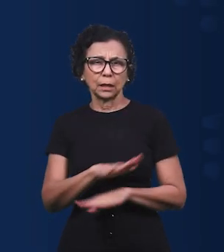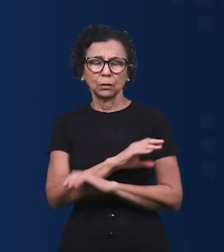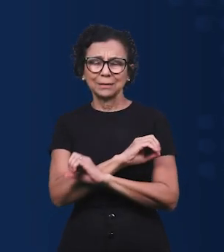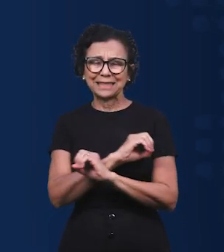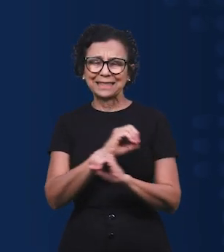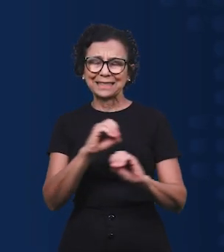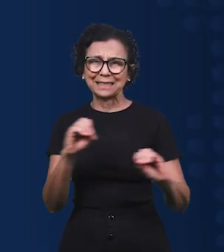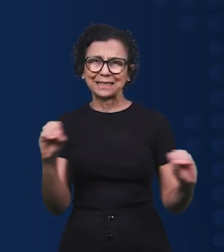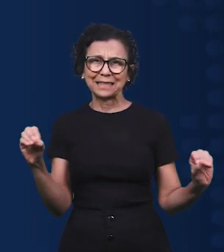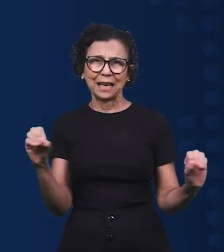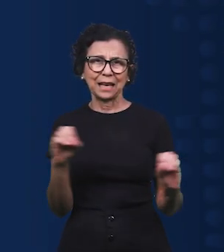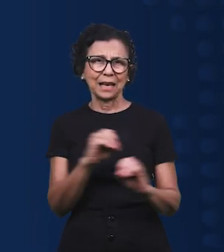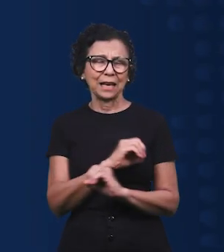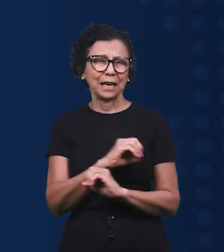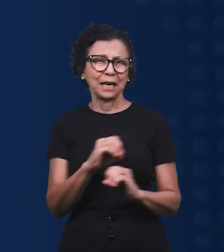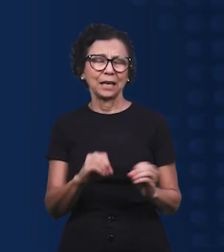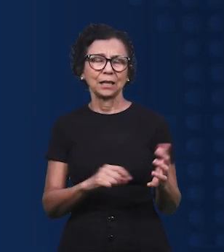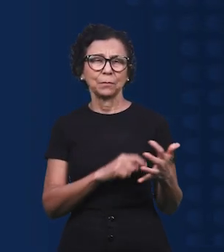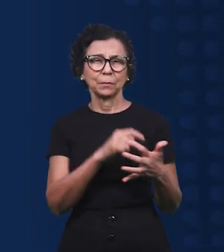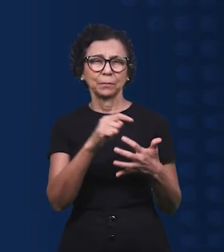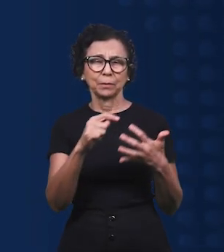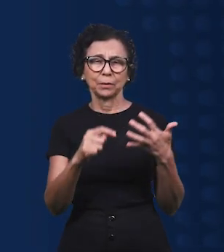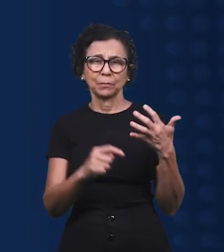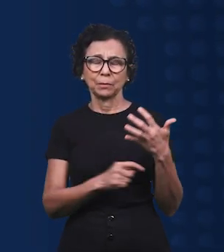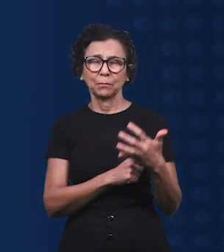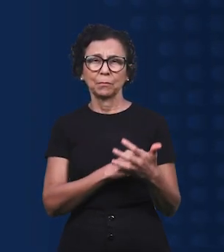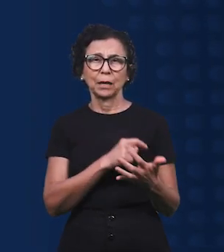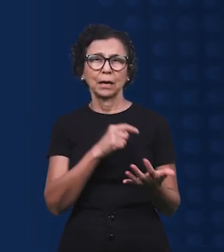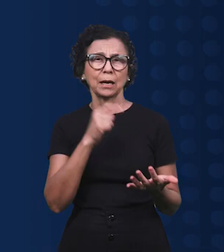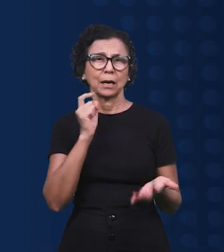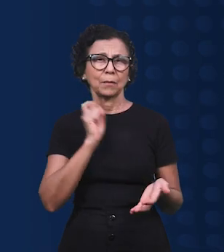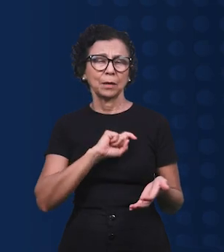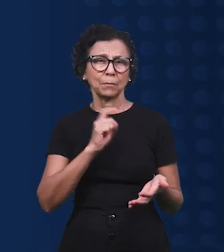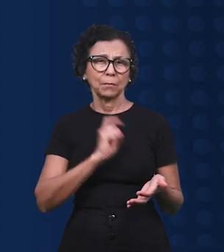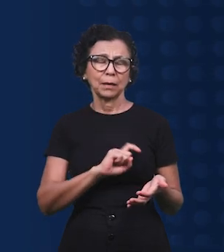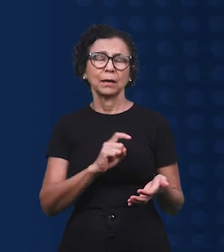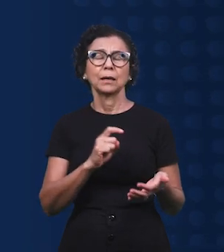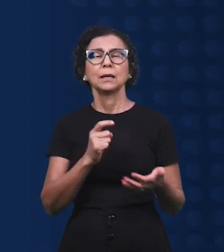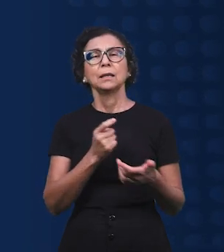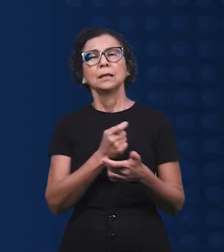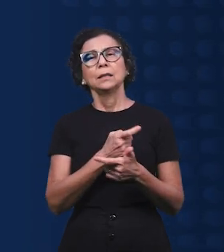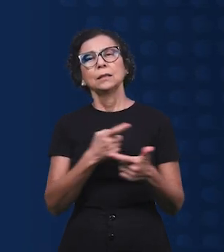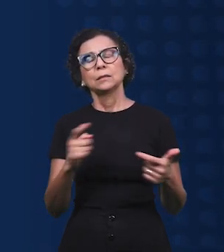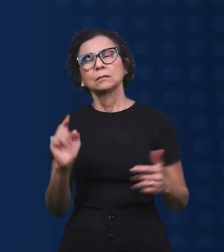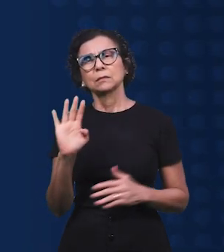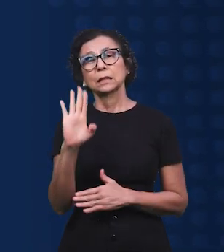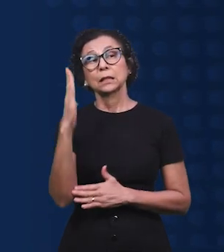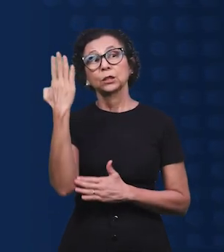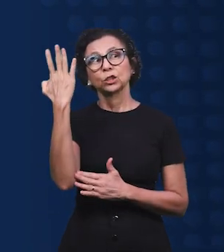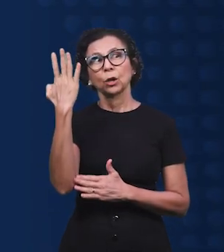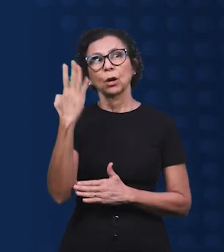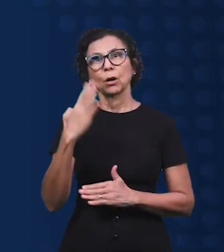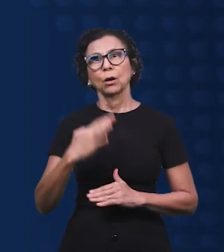irreconciliáveis, caluniadores, incontinentes, cruéis, sem amor para com os bons, traidores,